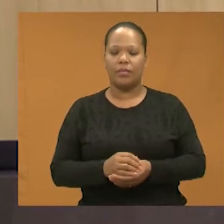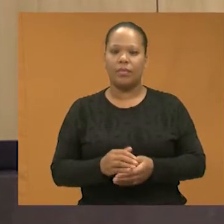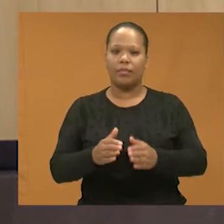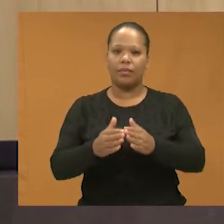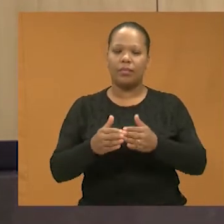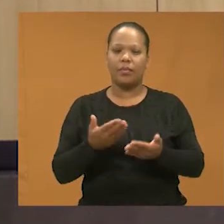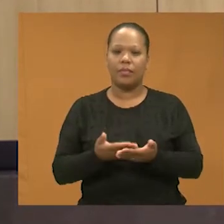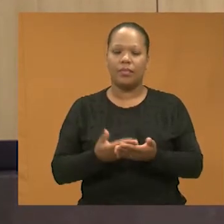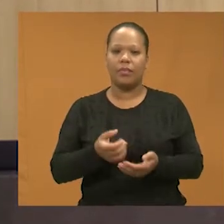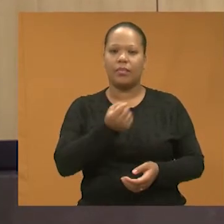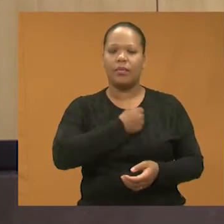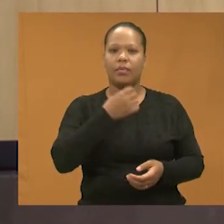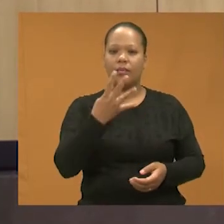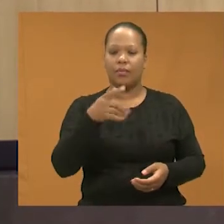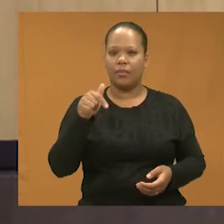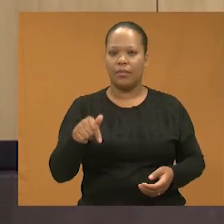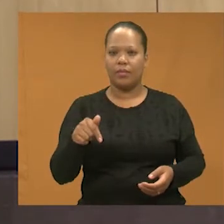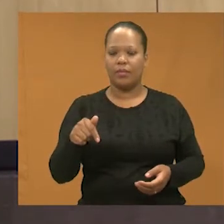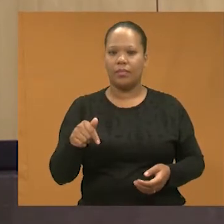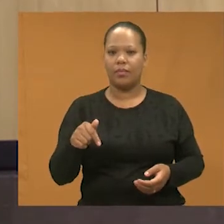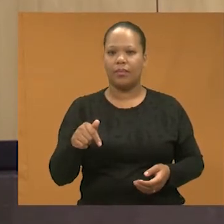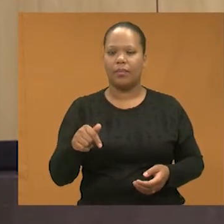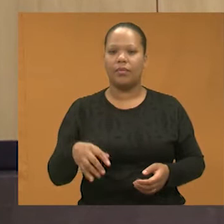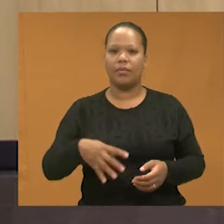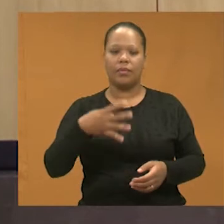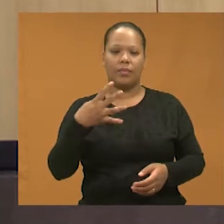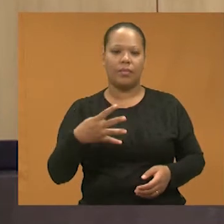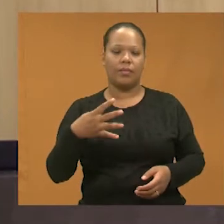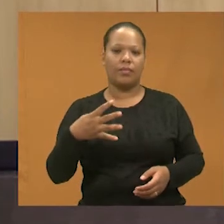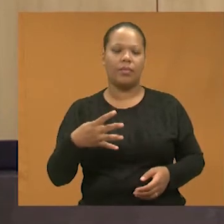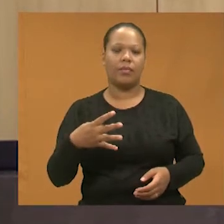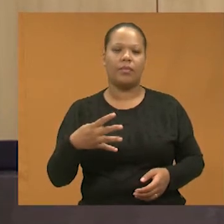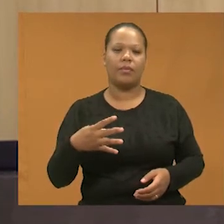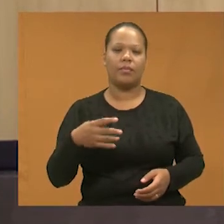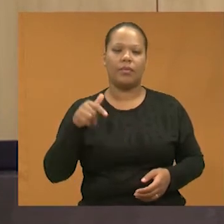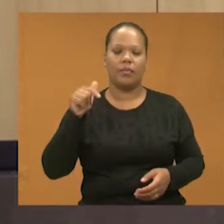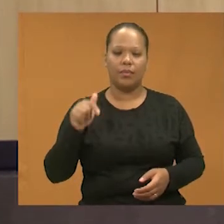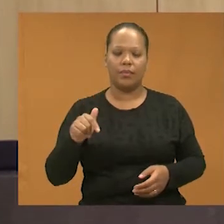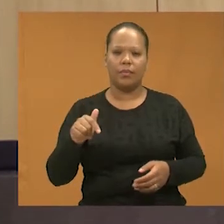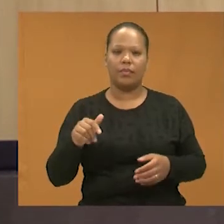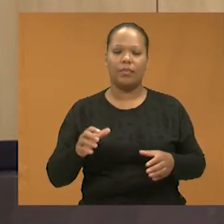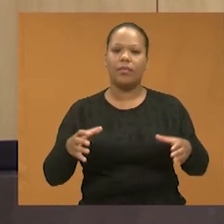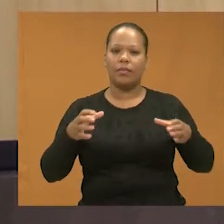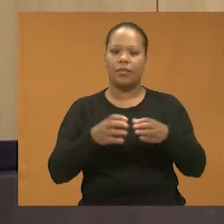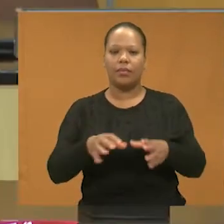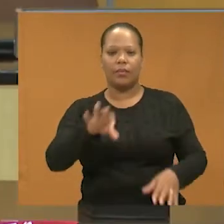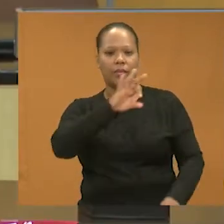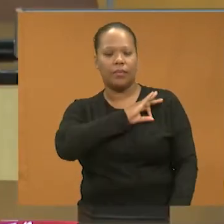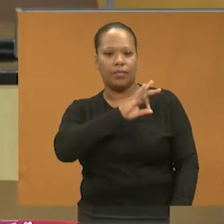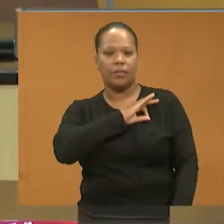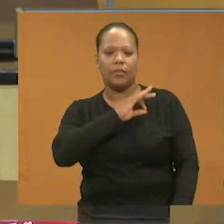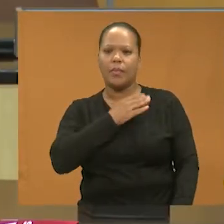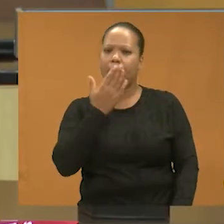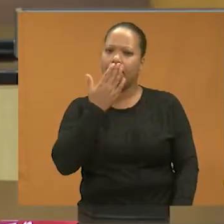Requerimento número 47. Ao 41º Batalhão da Polícia Militar, solicitando a intensificação de